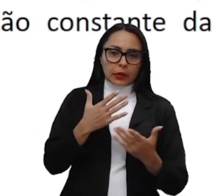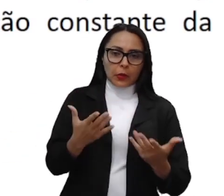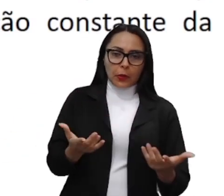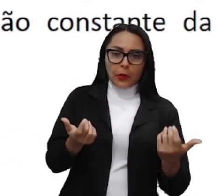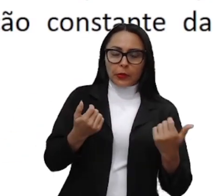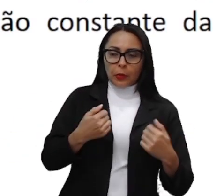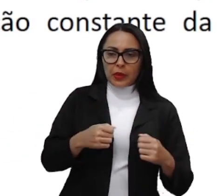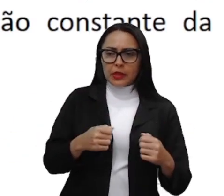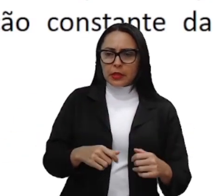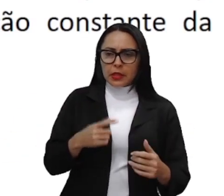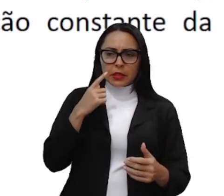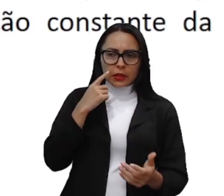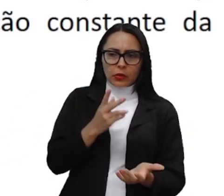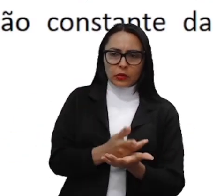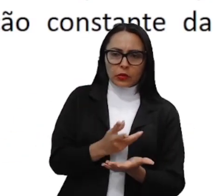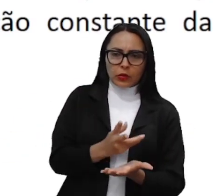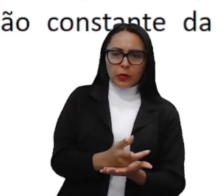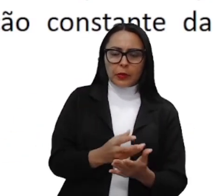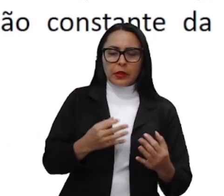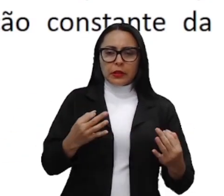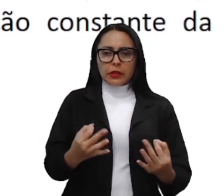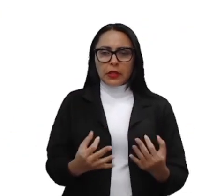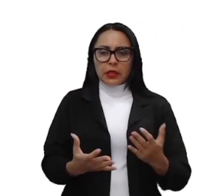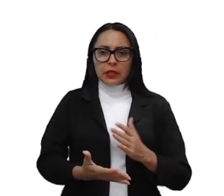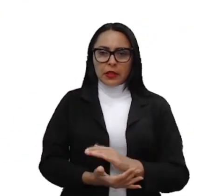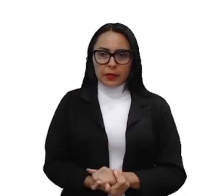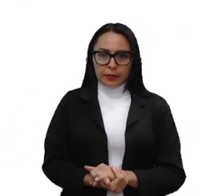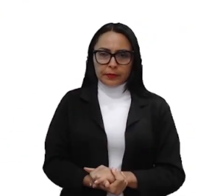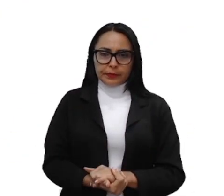manutenção constante da excelência operacional.